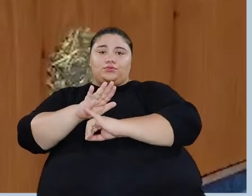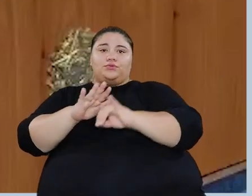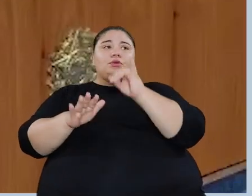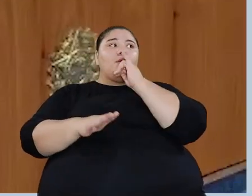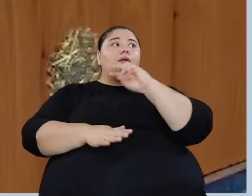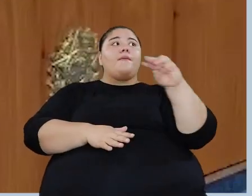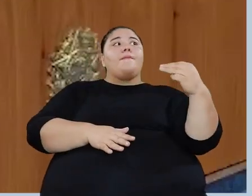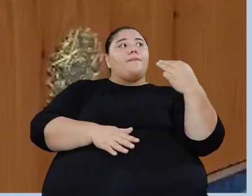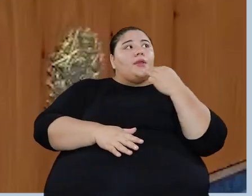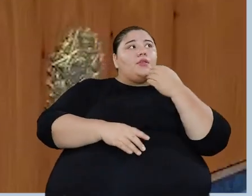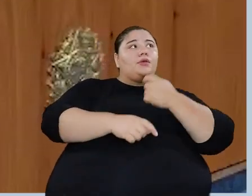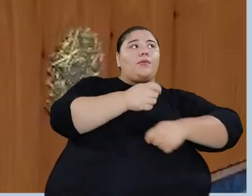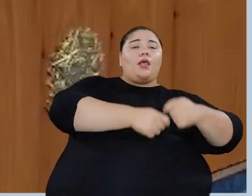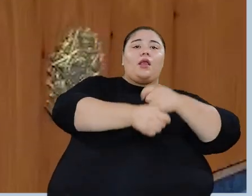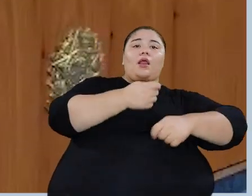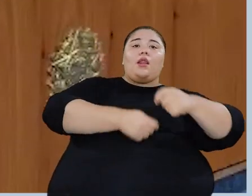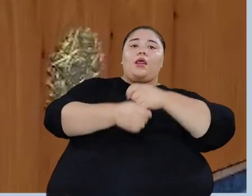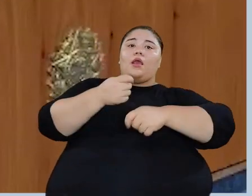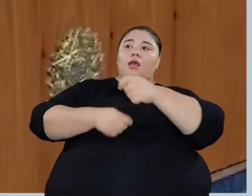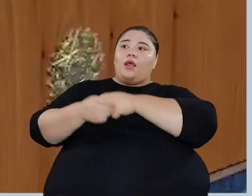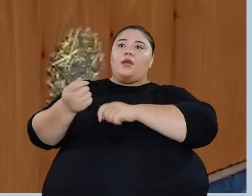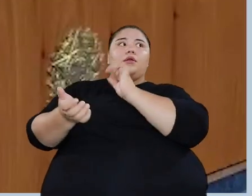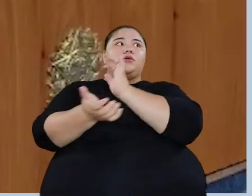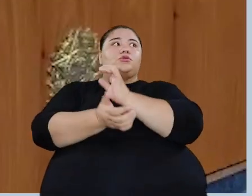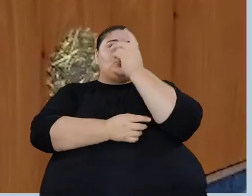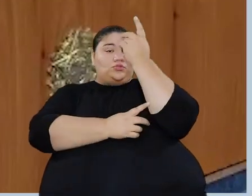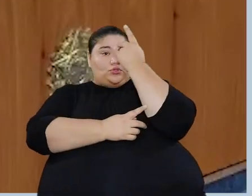considerando milhões de operações que são feitas em São Paulo